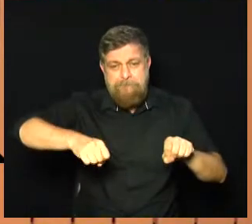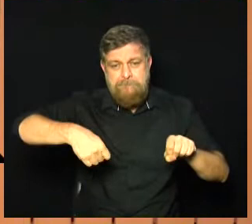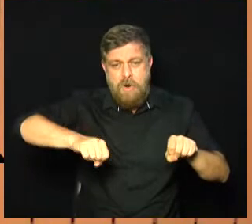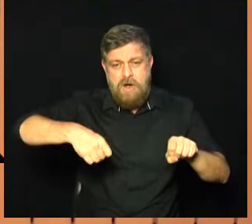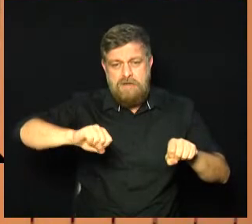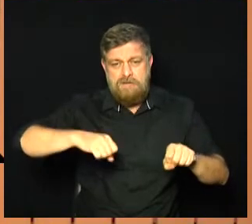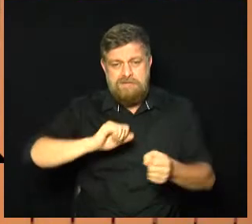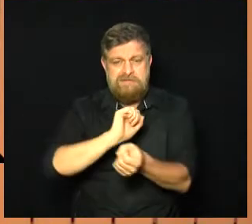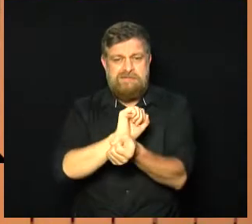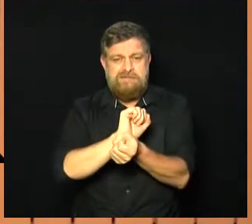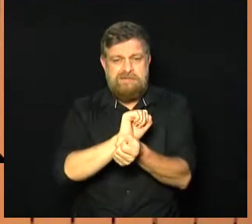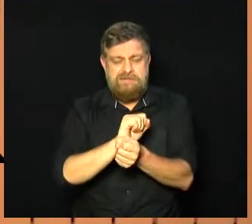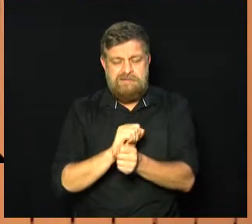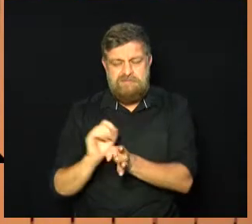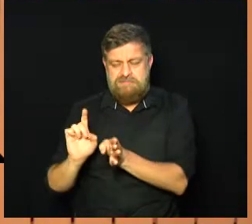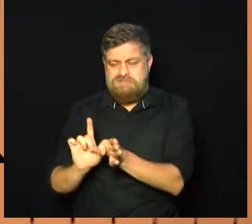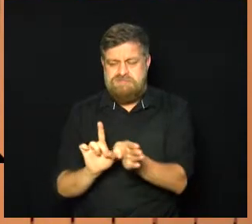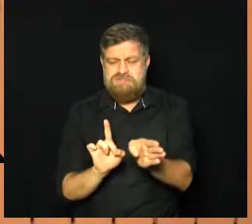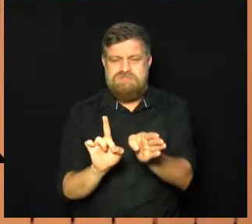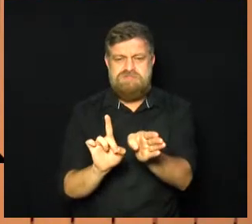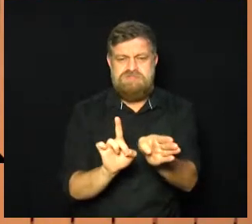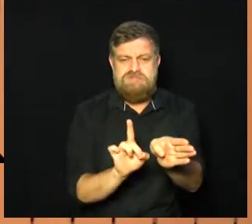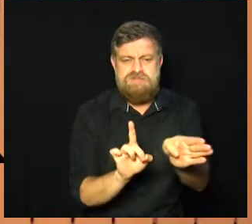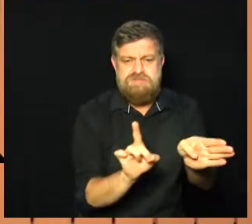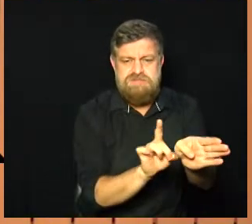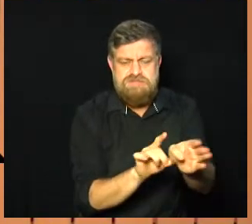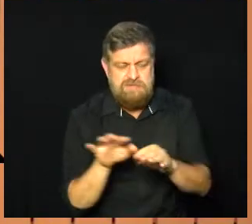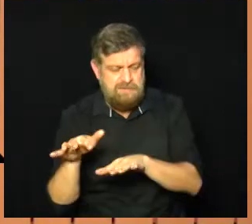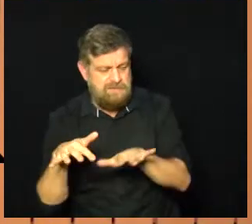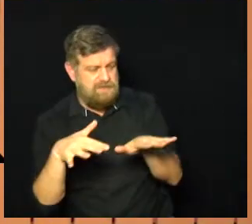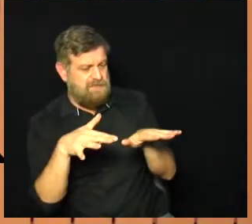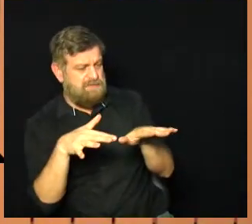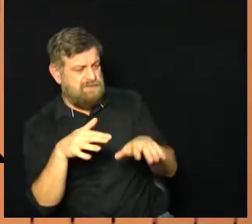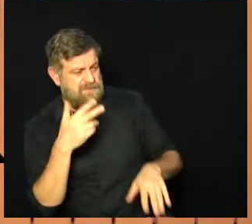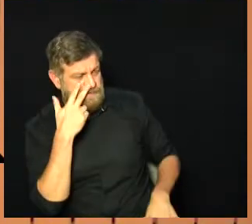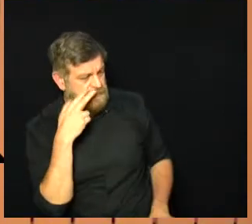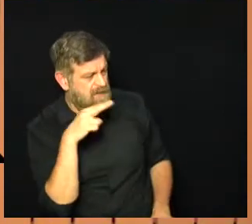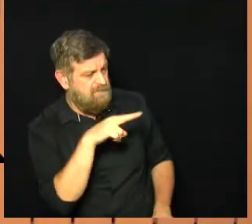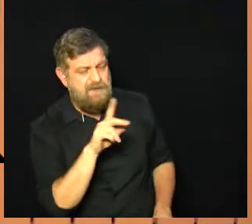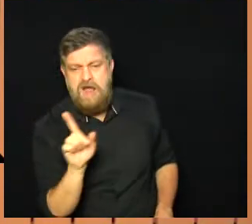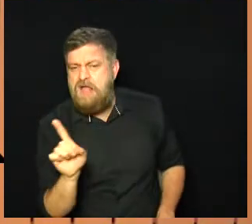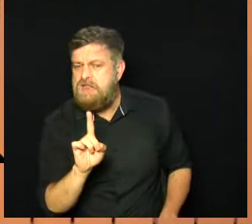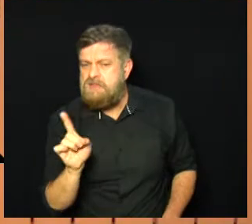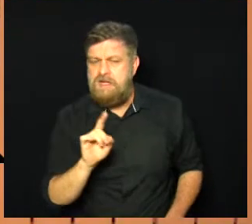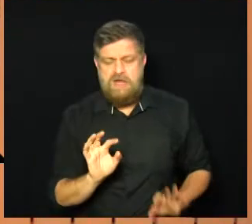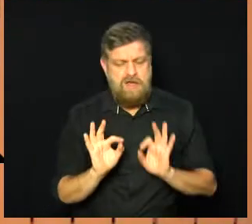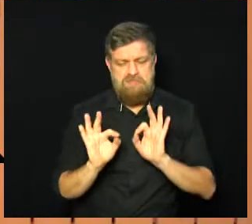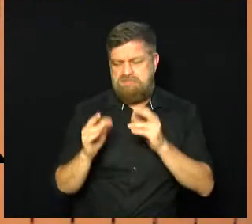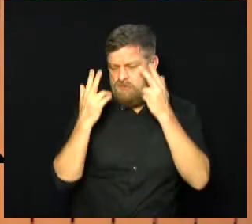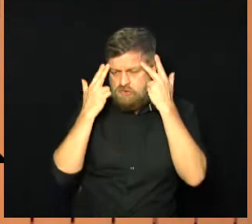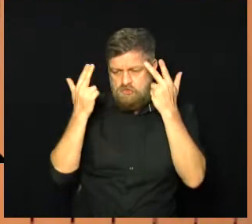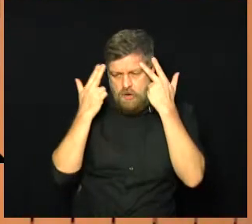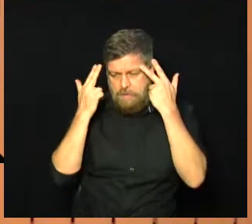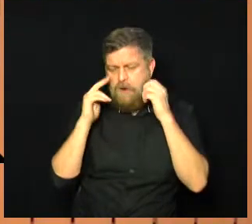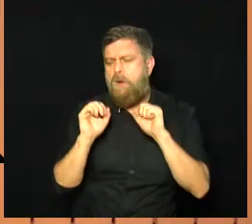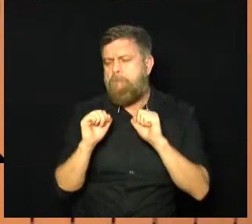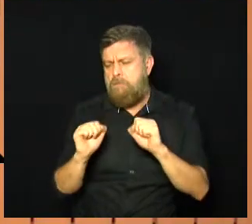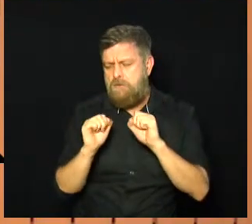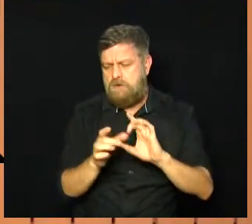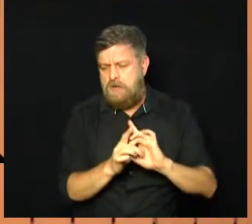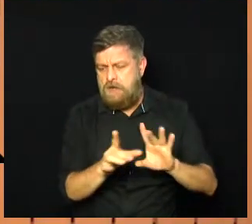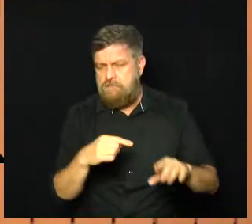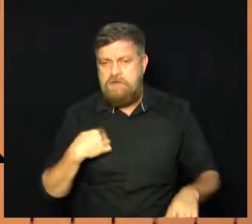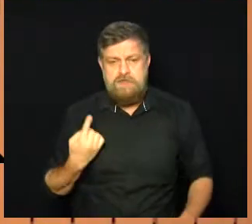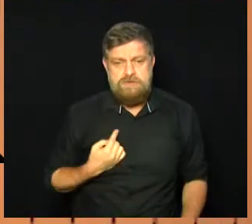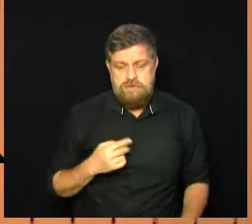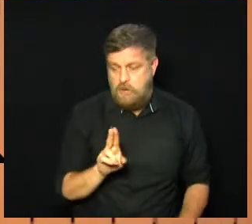quando isso, né, é denunciado, as pessoas simplesmente dizem que não viram nenhuma ilegalidade naquilo que aconteceu. A gente não tem o nome